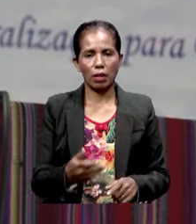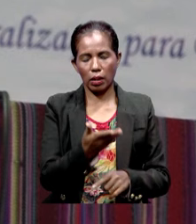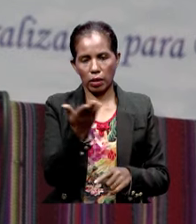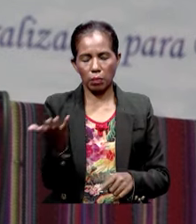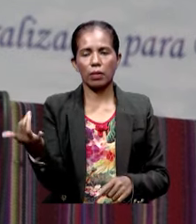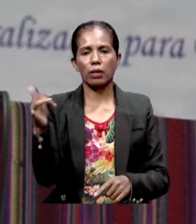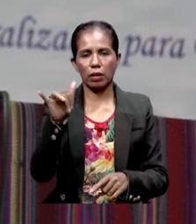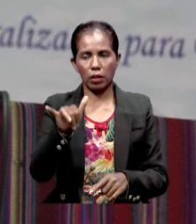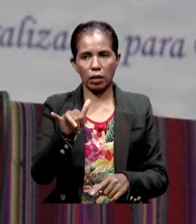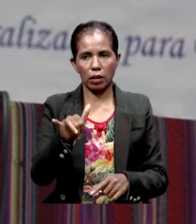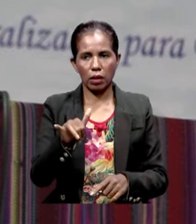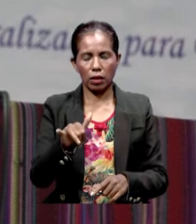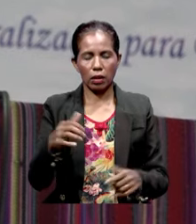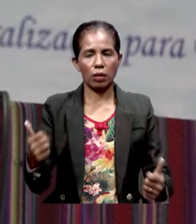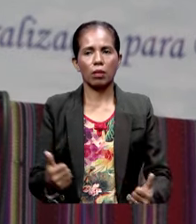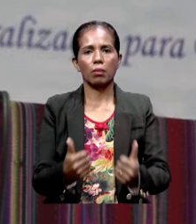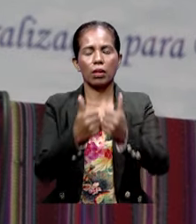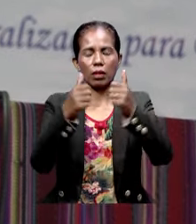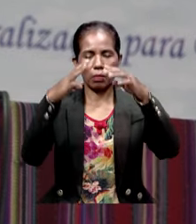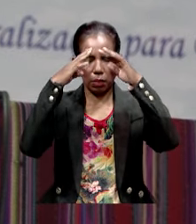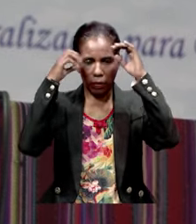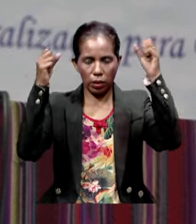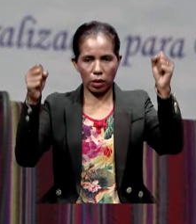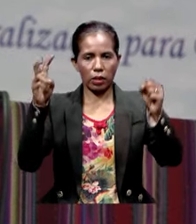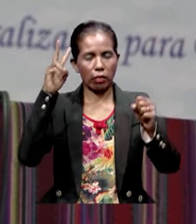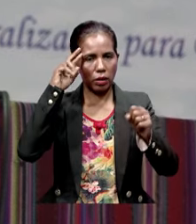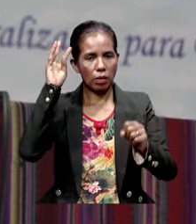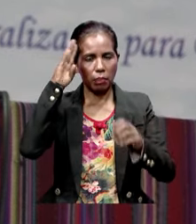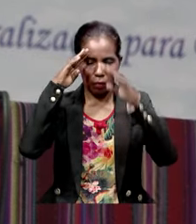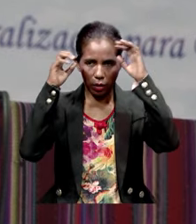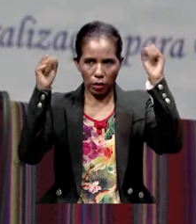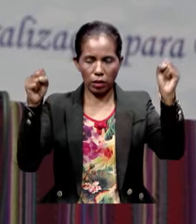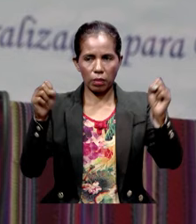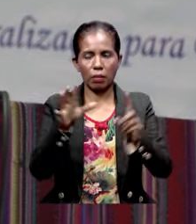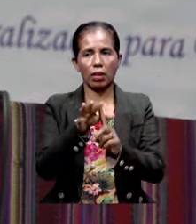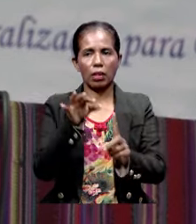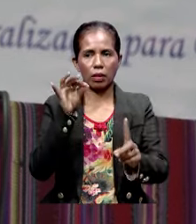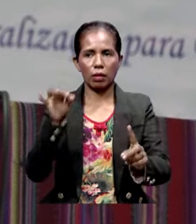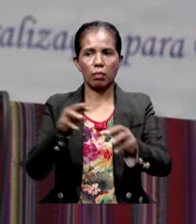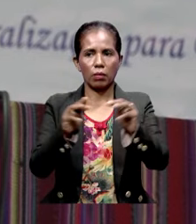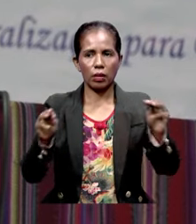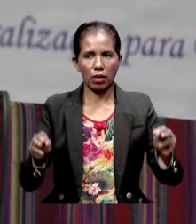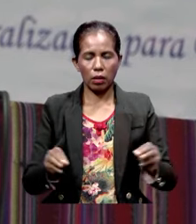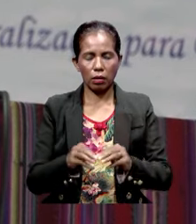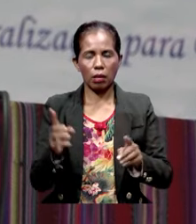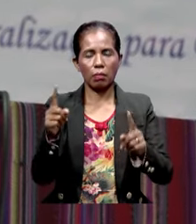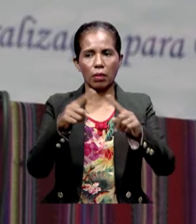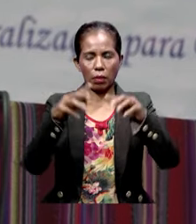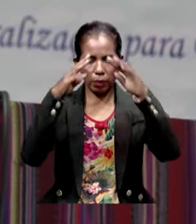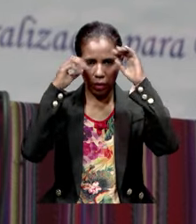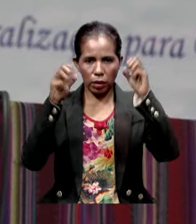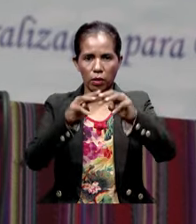Itabotsira compete para presidente ou vice-presidente para eleições municipais, para presidente do